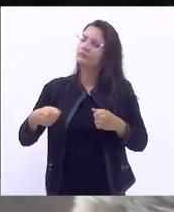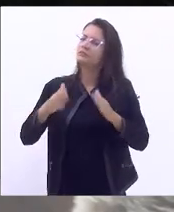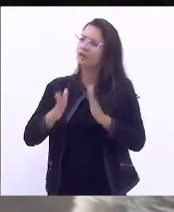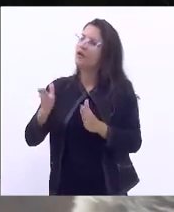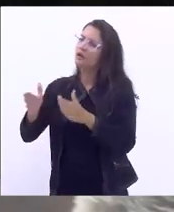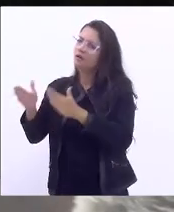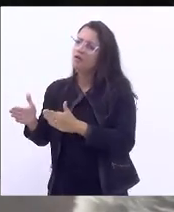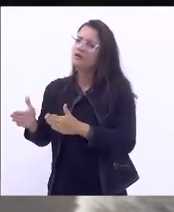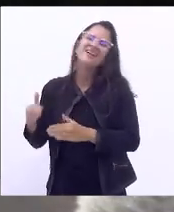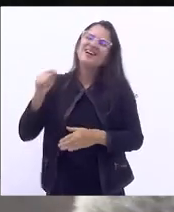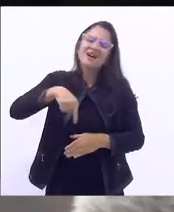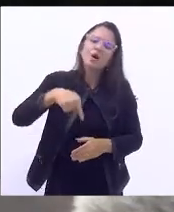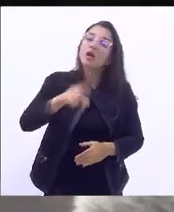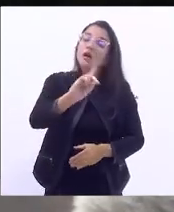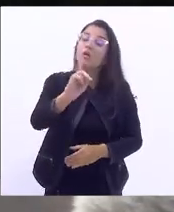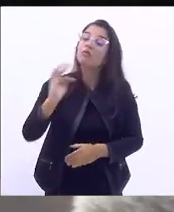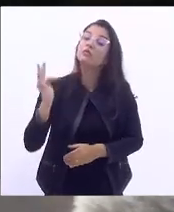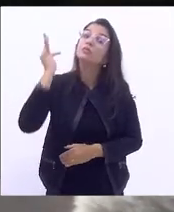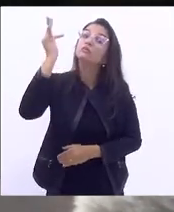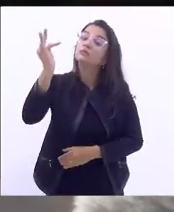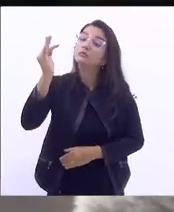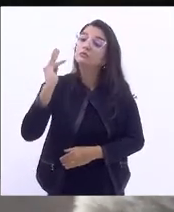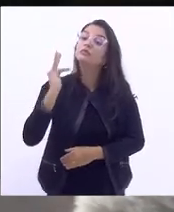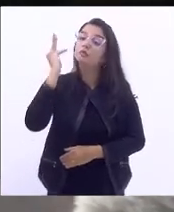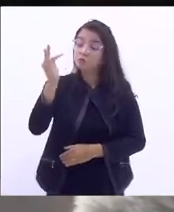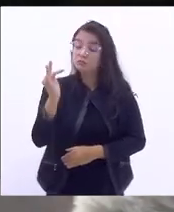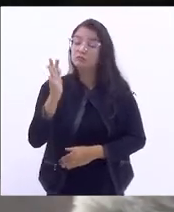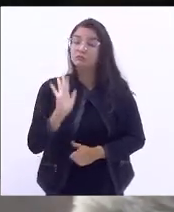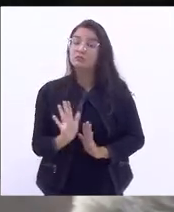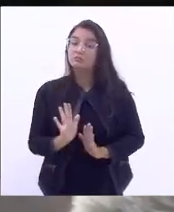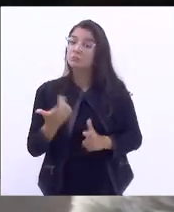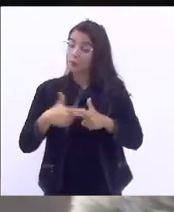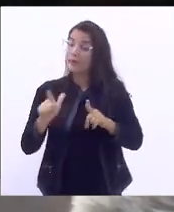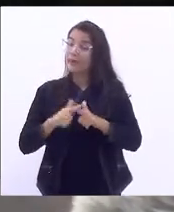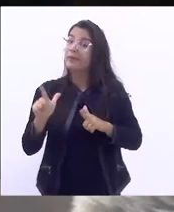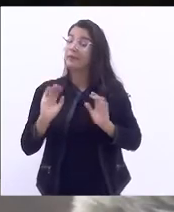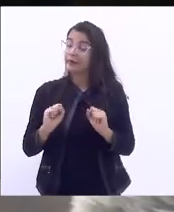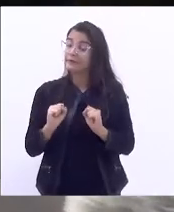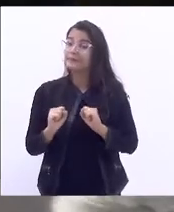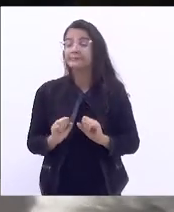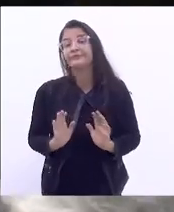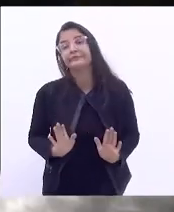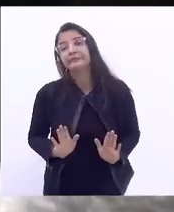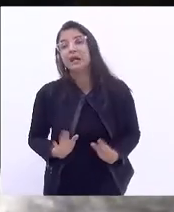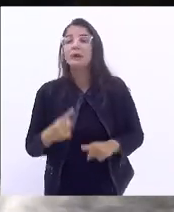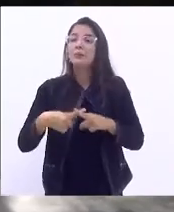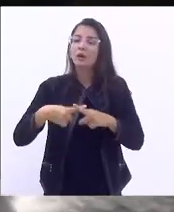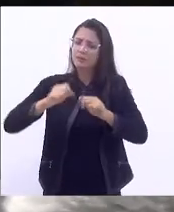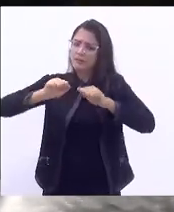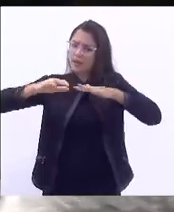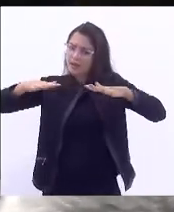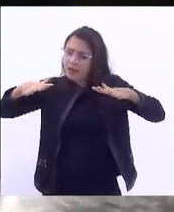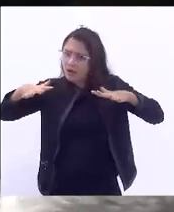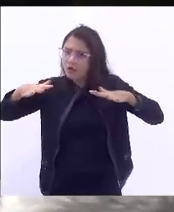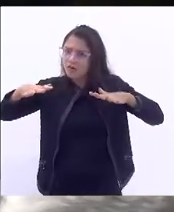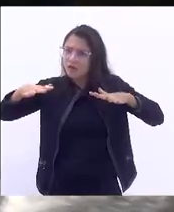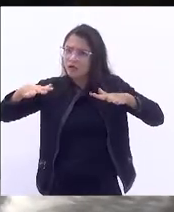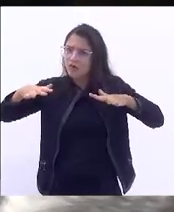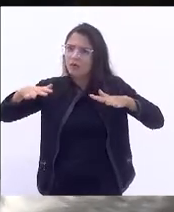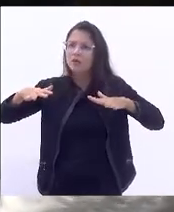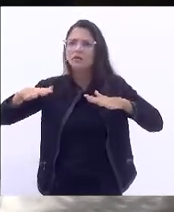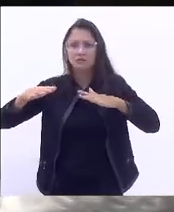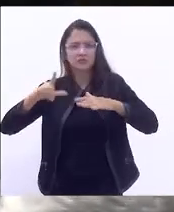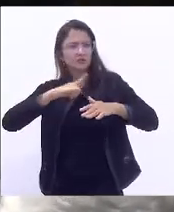não nesta votação, não gerar polêmica. Porque o plenário aqui é composto do plenário e